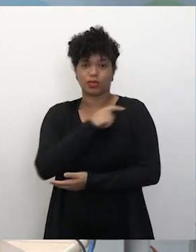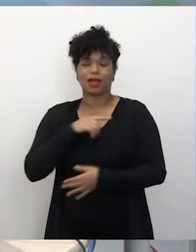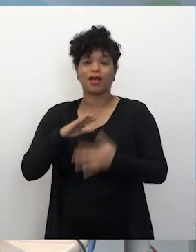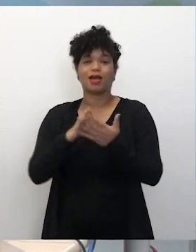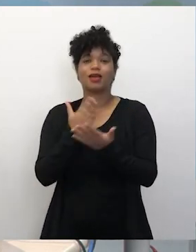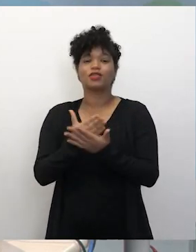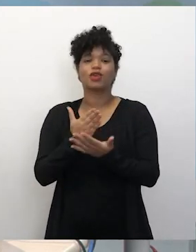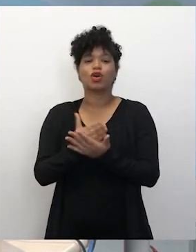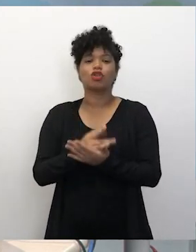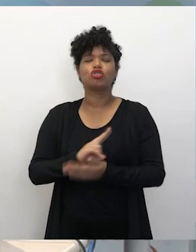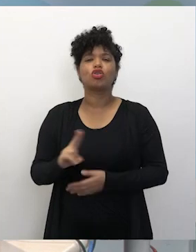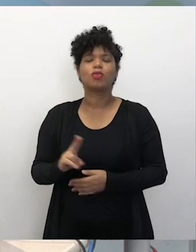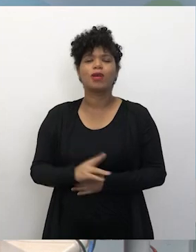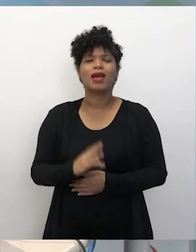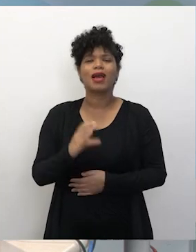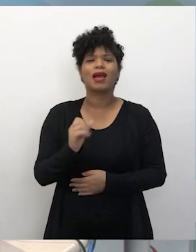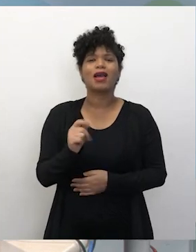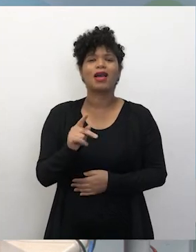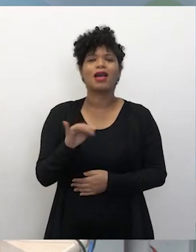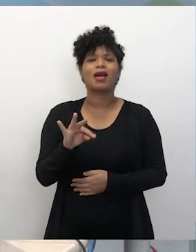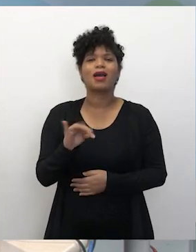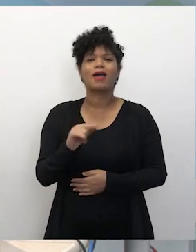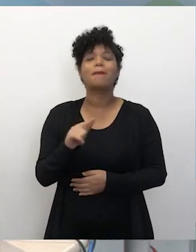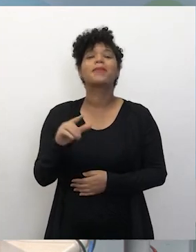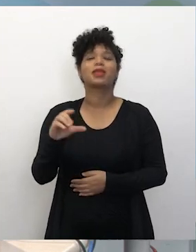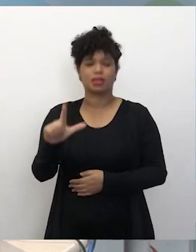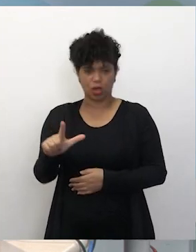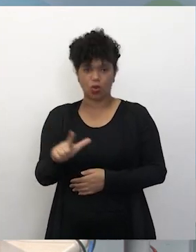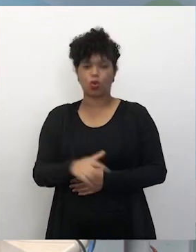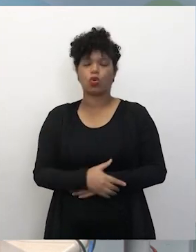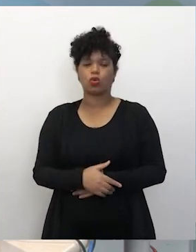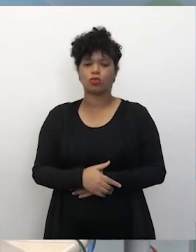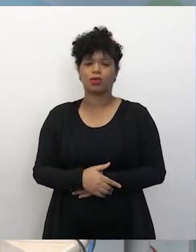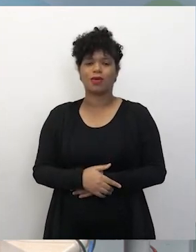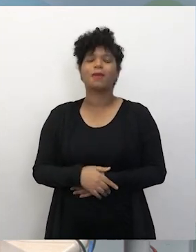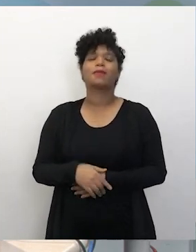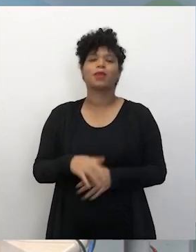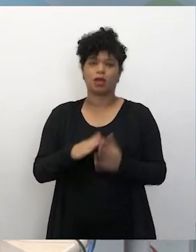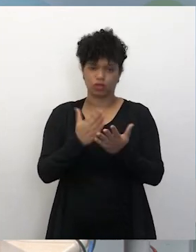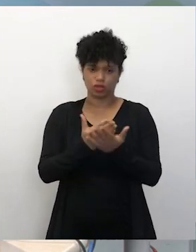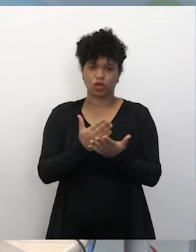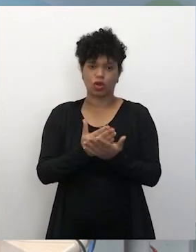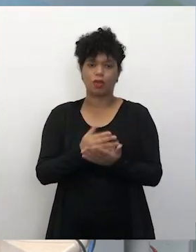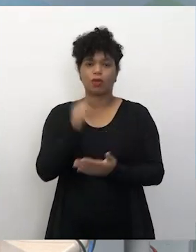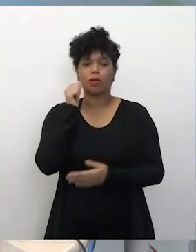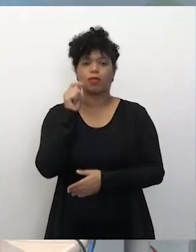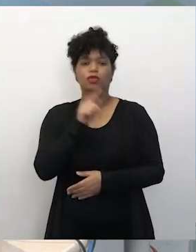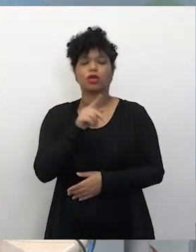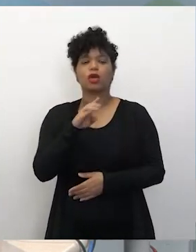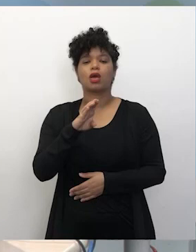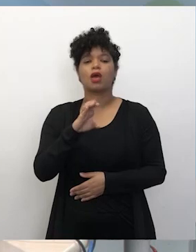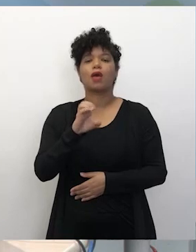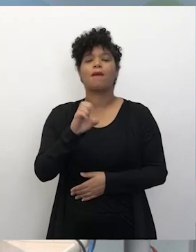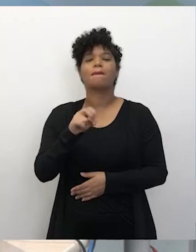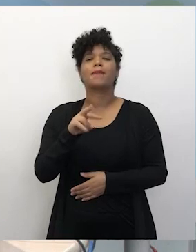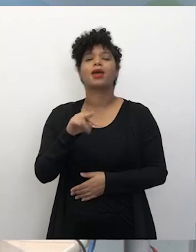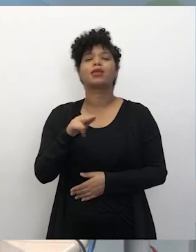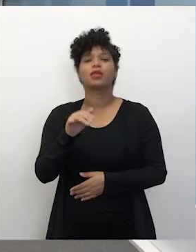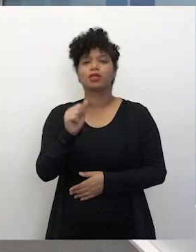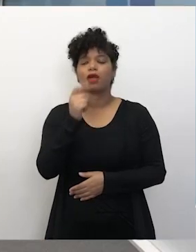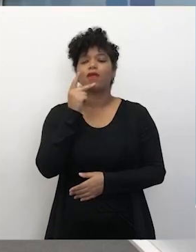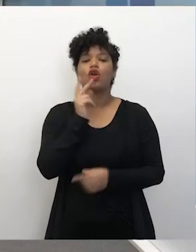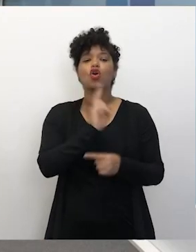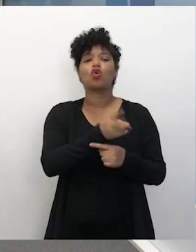Escola Capitão, professor Betânia, da Escola Capitão, a professora Betânia, estão dizendo conservar e subtrair. Legal. A